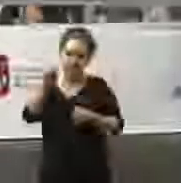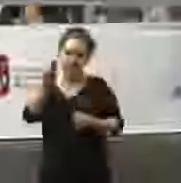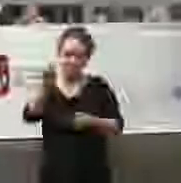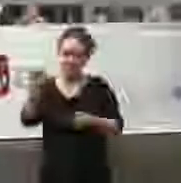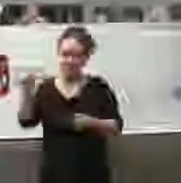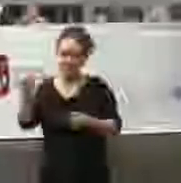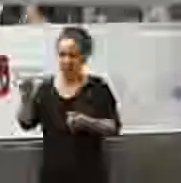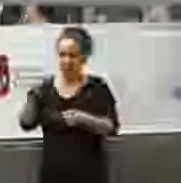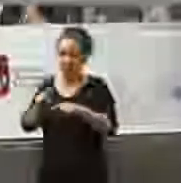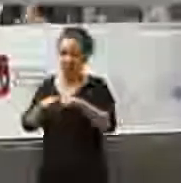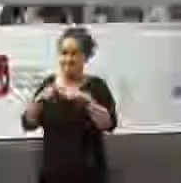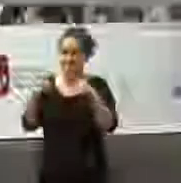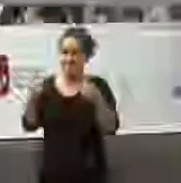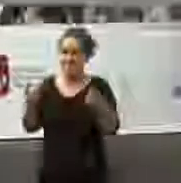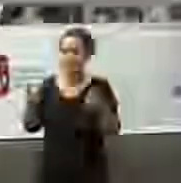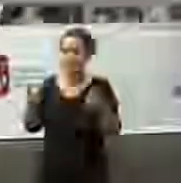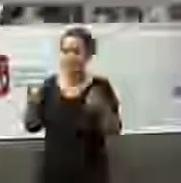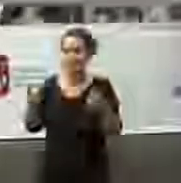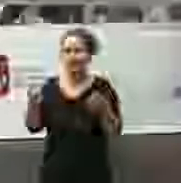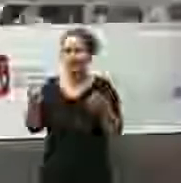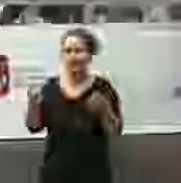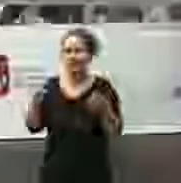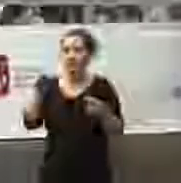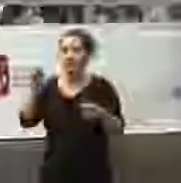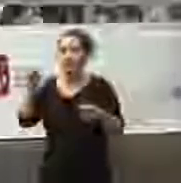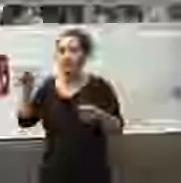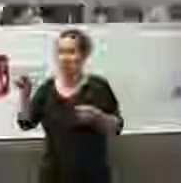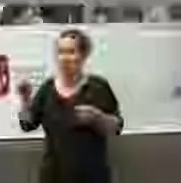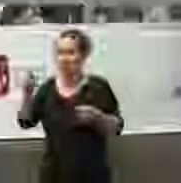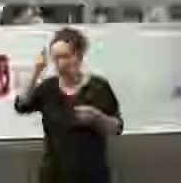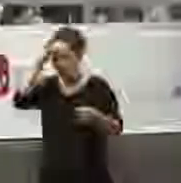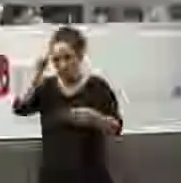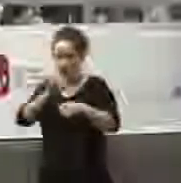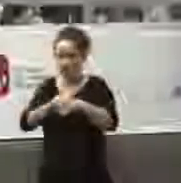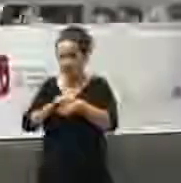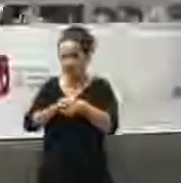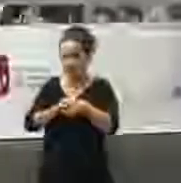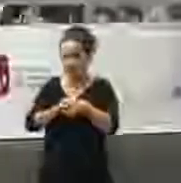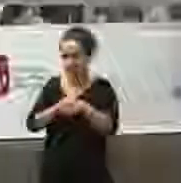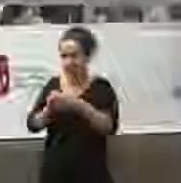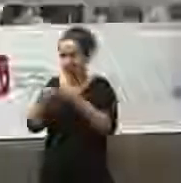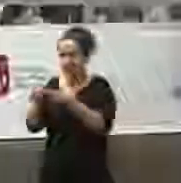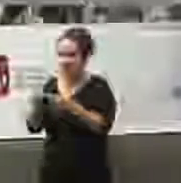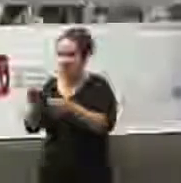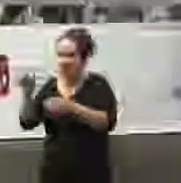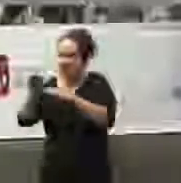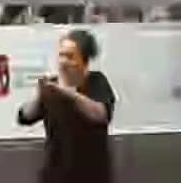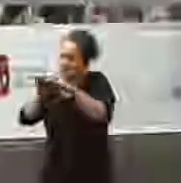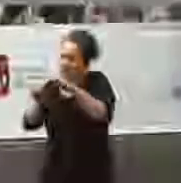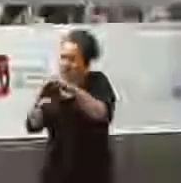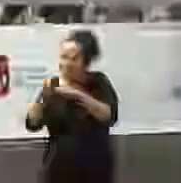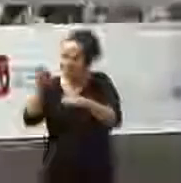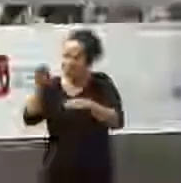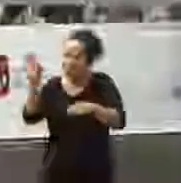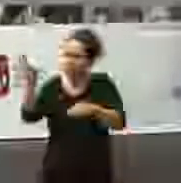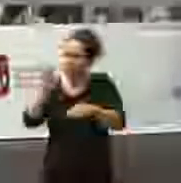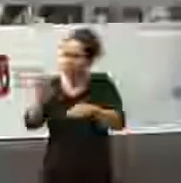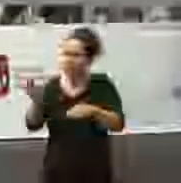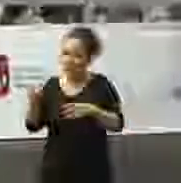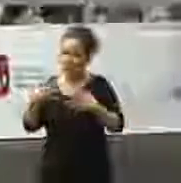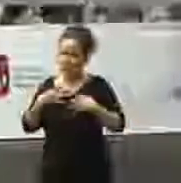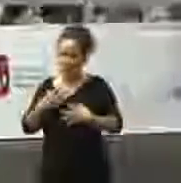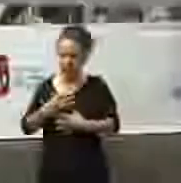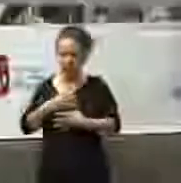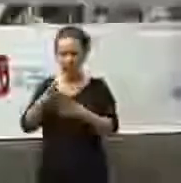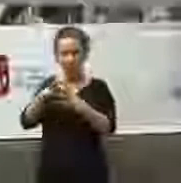mas é esses pacientes recebem faturou quando tem menos de 5% de fatores no corpo e como tem um